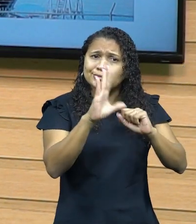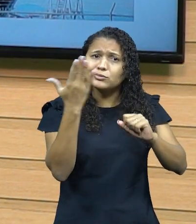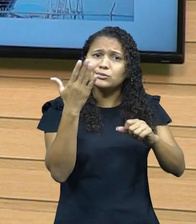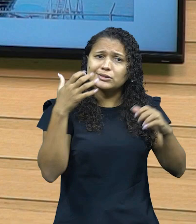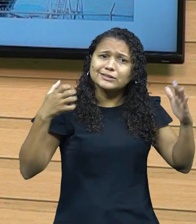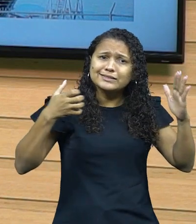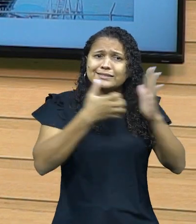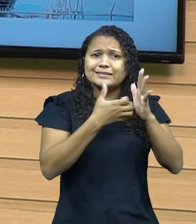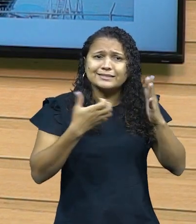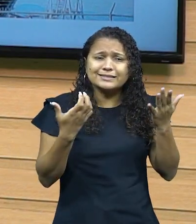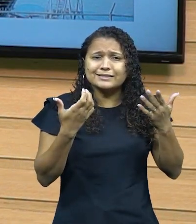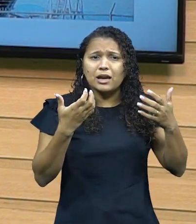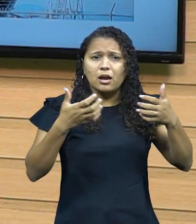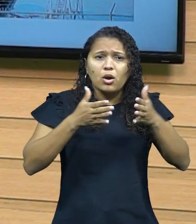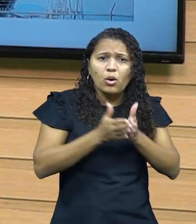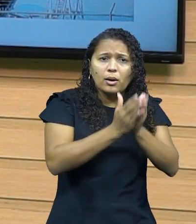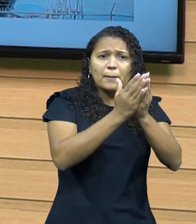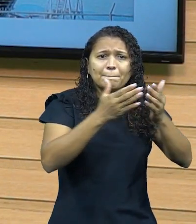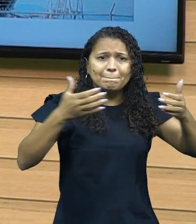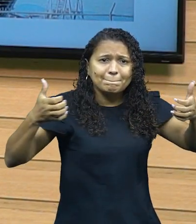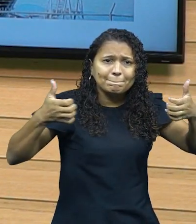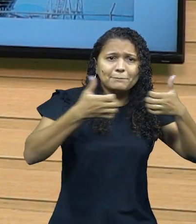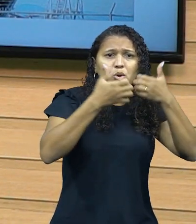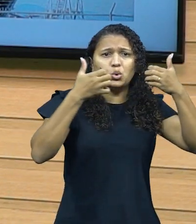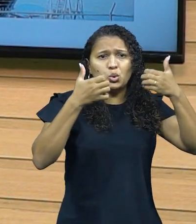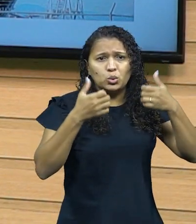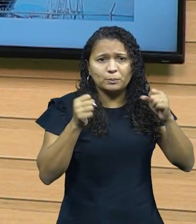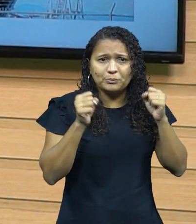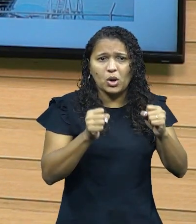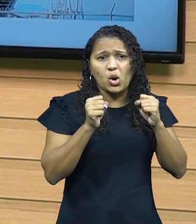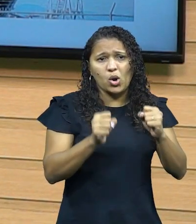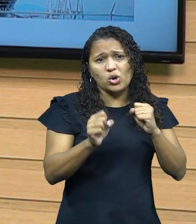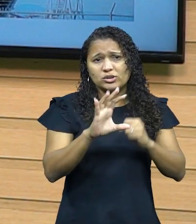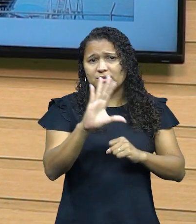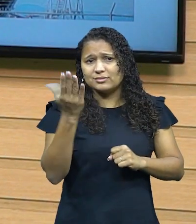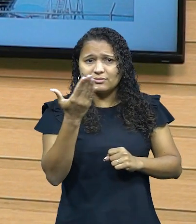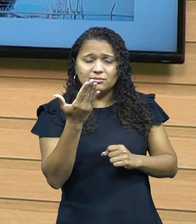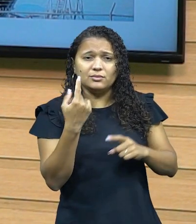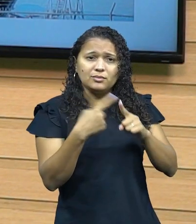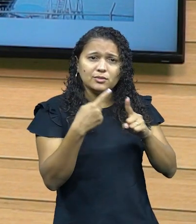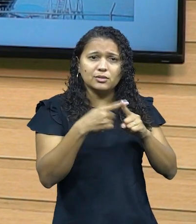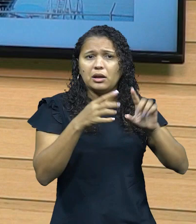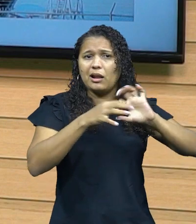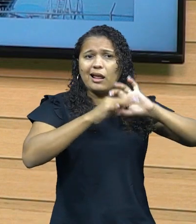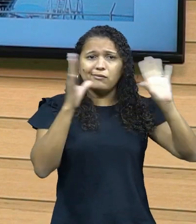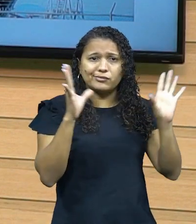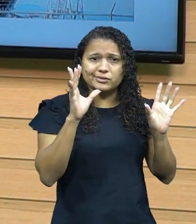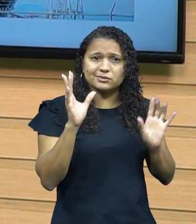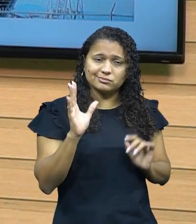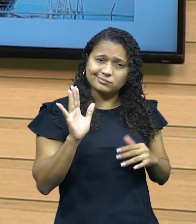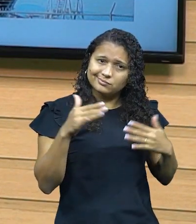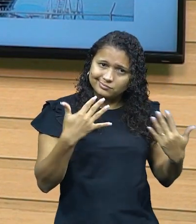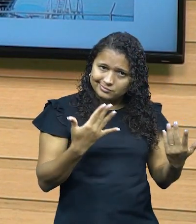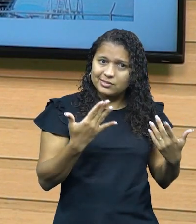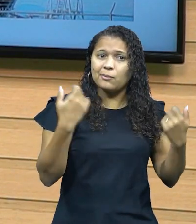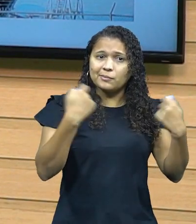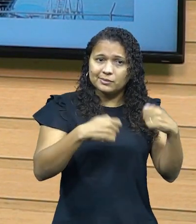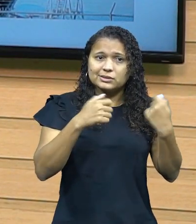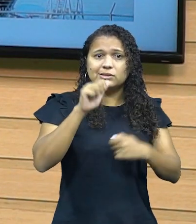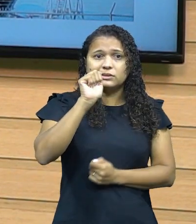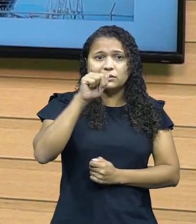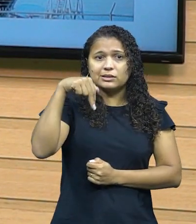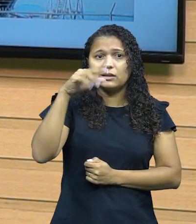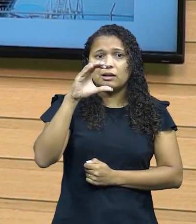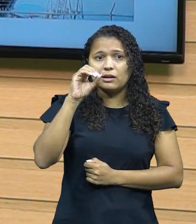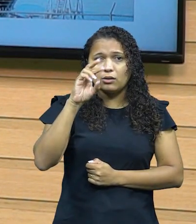alguns acidentes, né, batidas entre navios, eles se encontrarem por conta de estarem soltos. Então, a âncora